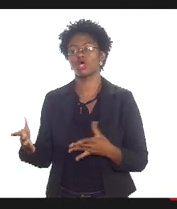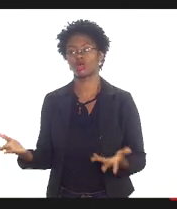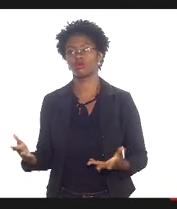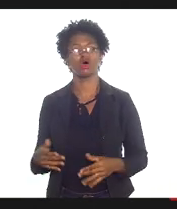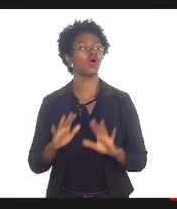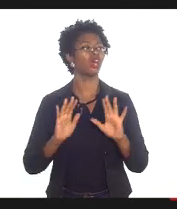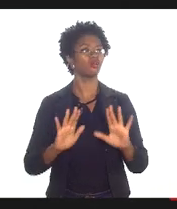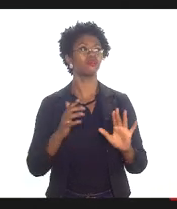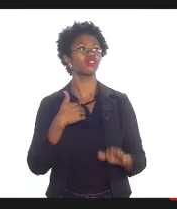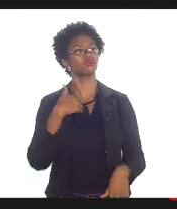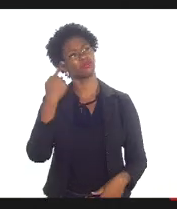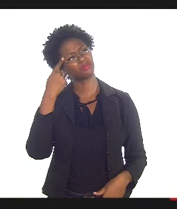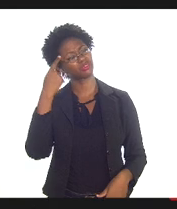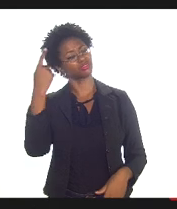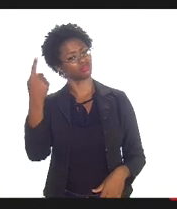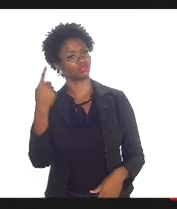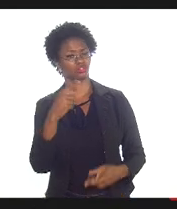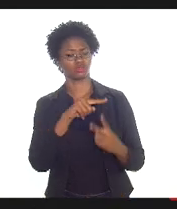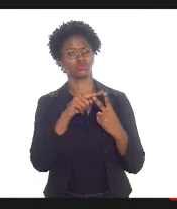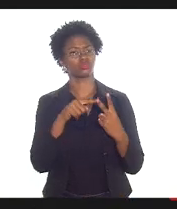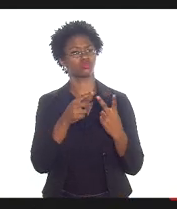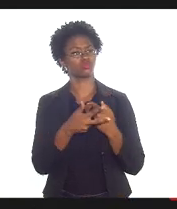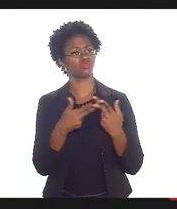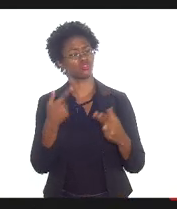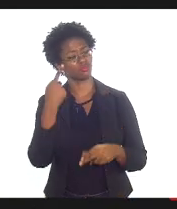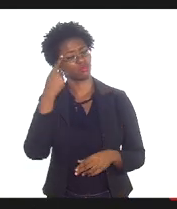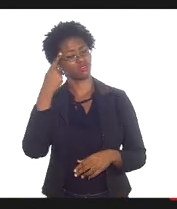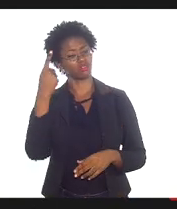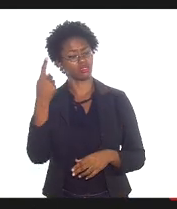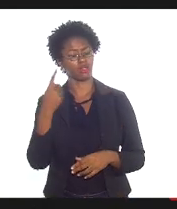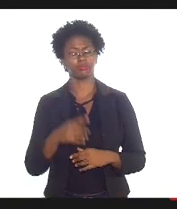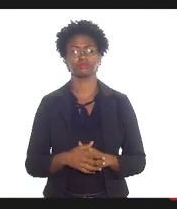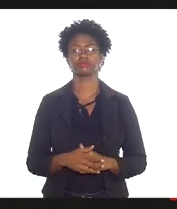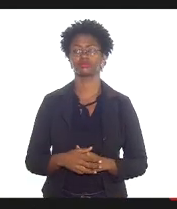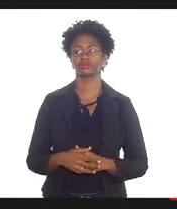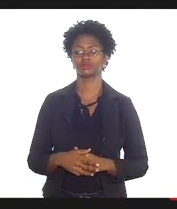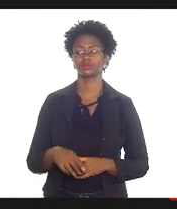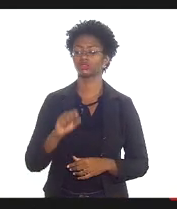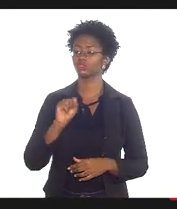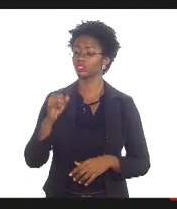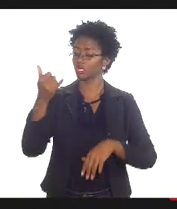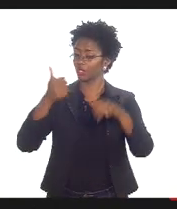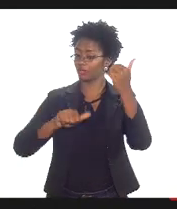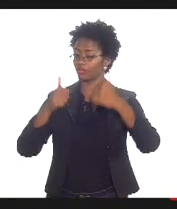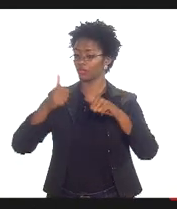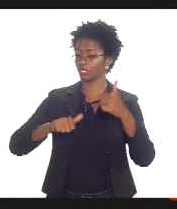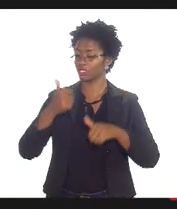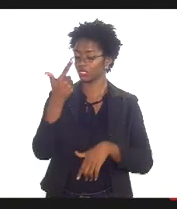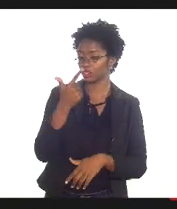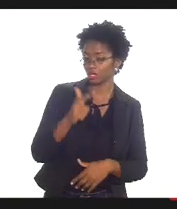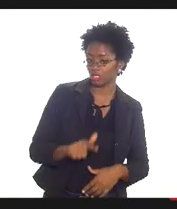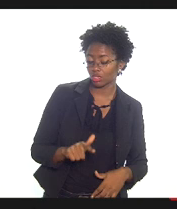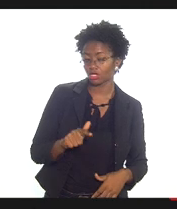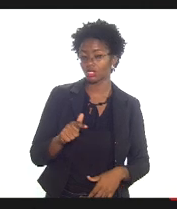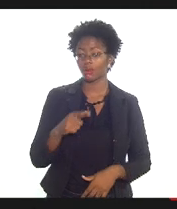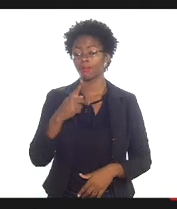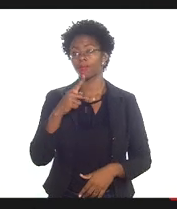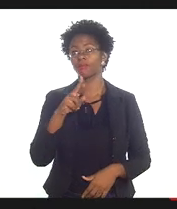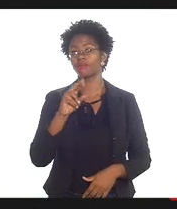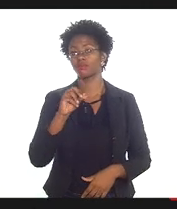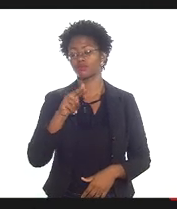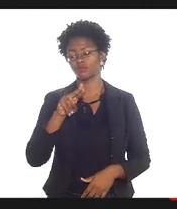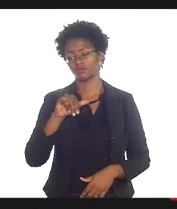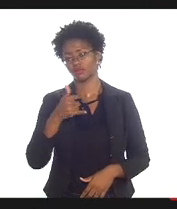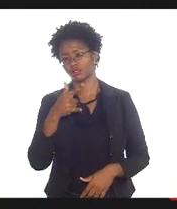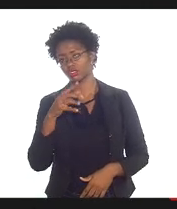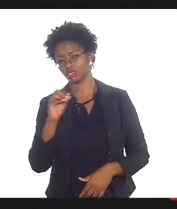E aí eu fico pensando duas coisas, né? Se há uma reavaliação da provisão de abandono a